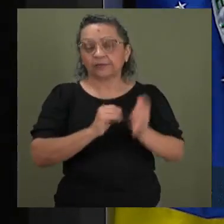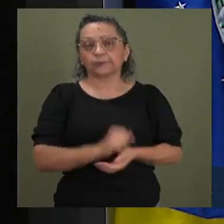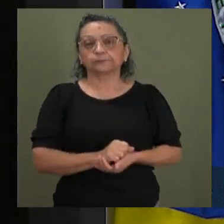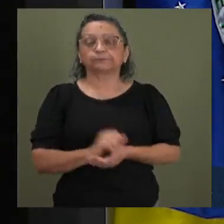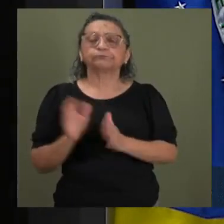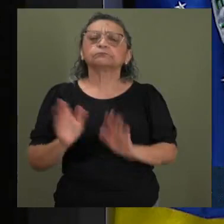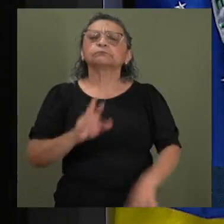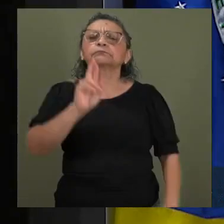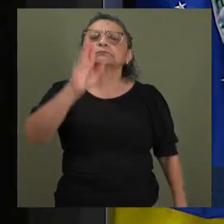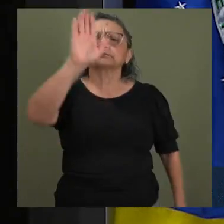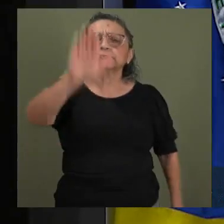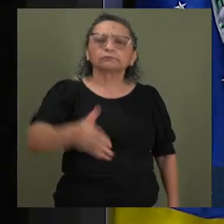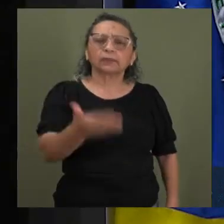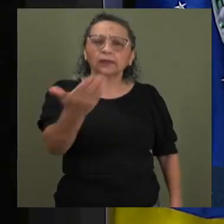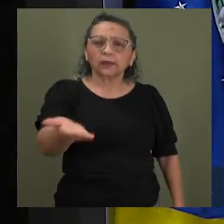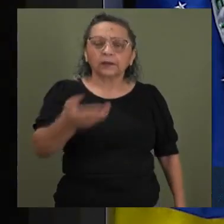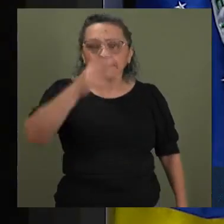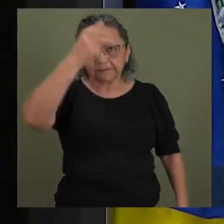presidente,